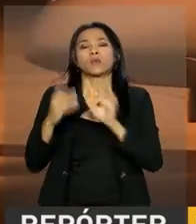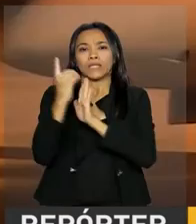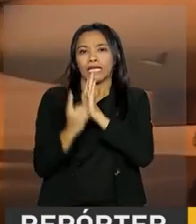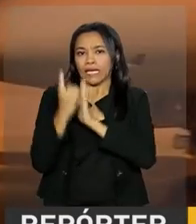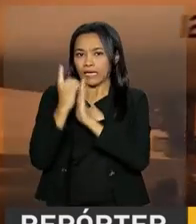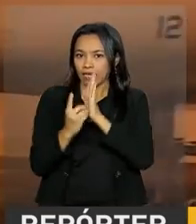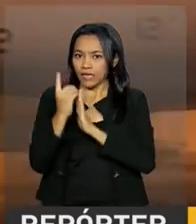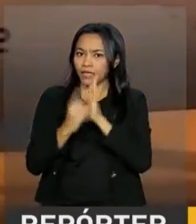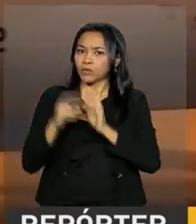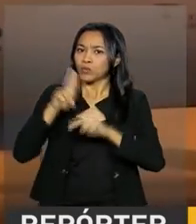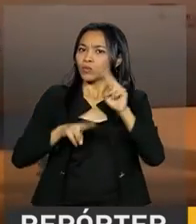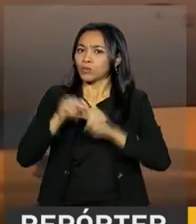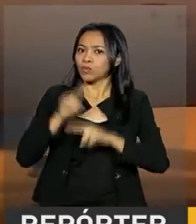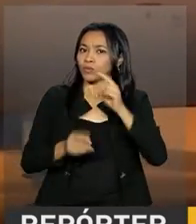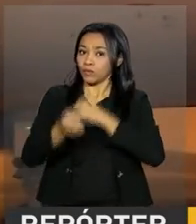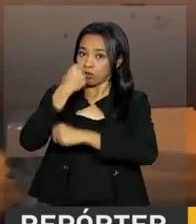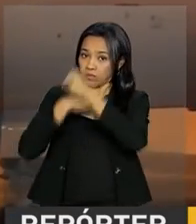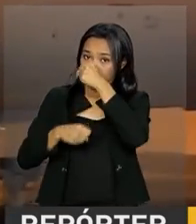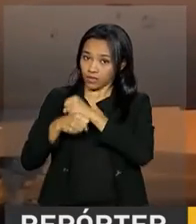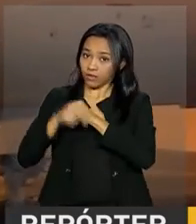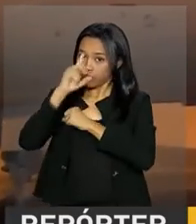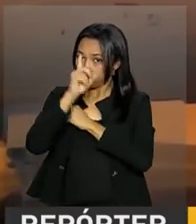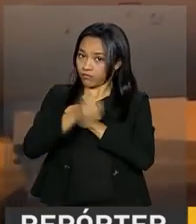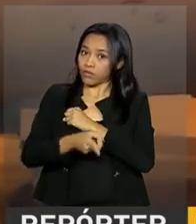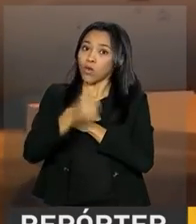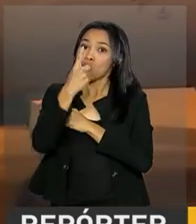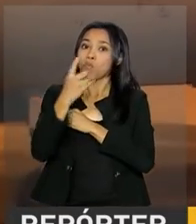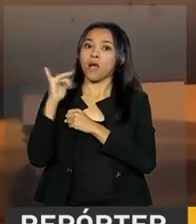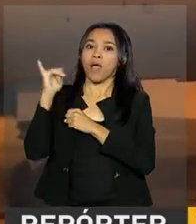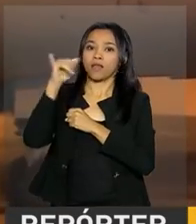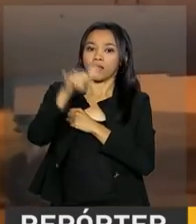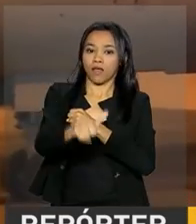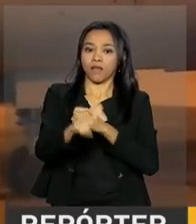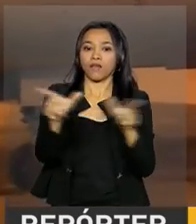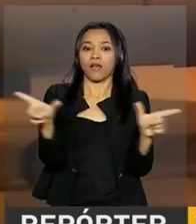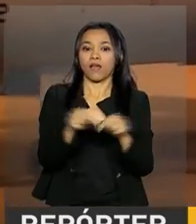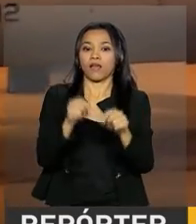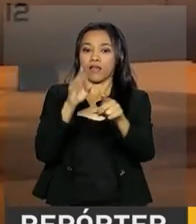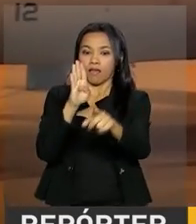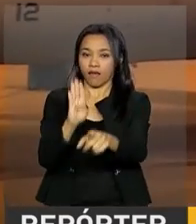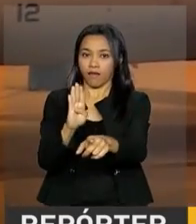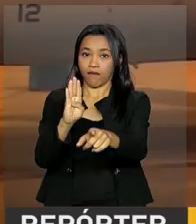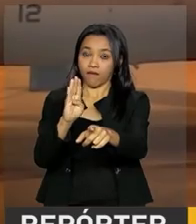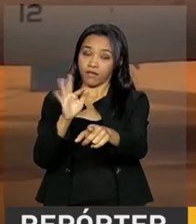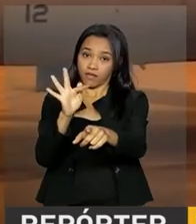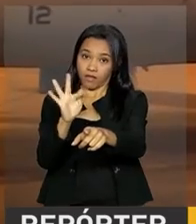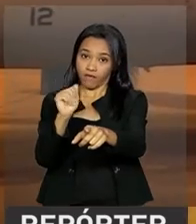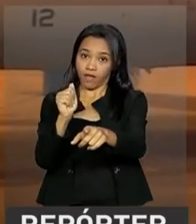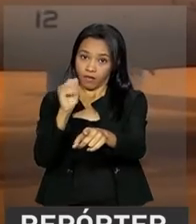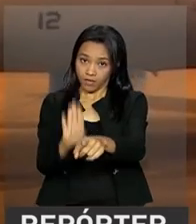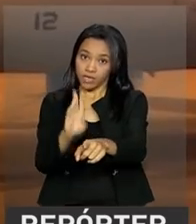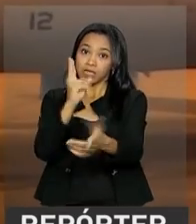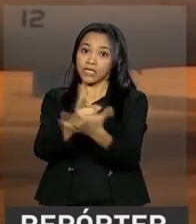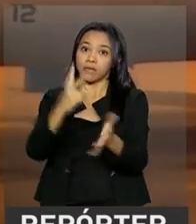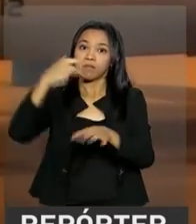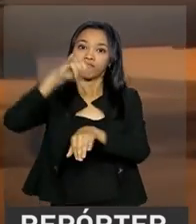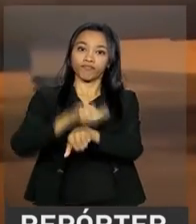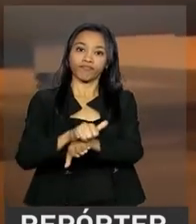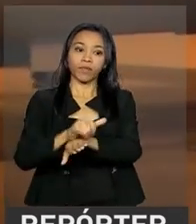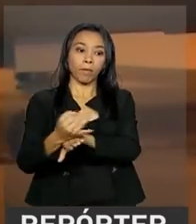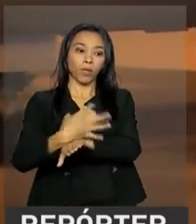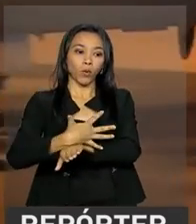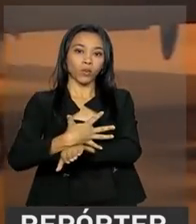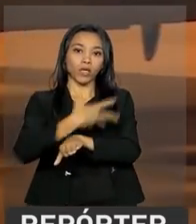de junho do ano passado que determinou que uma aeronave da força aérea brasileira permanente em solo sempre pronta para o